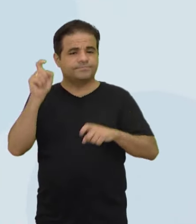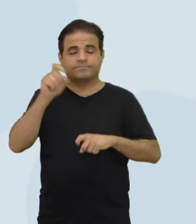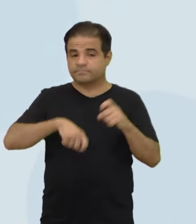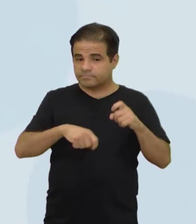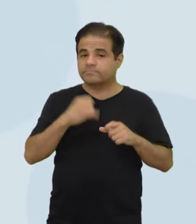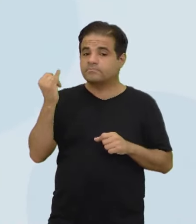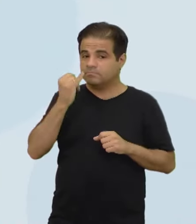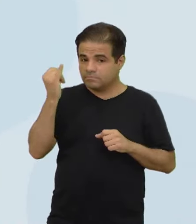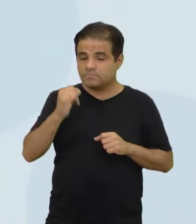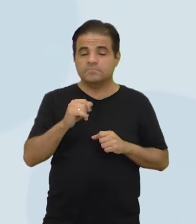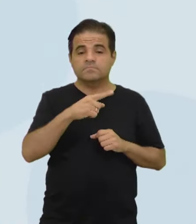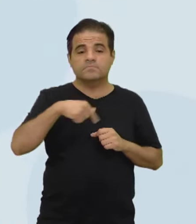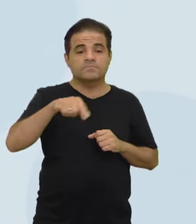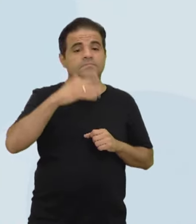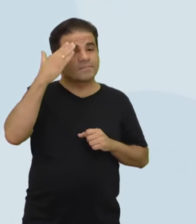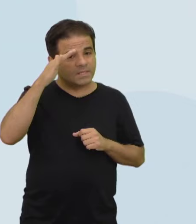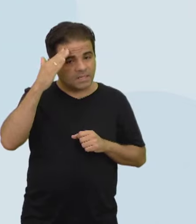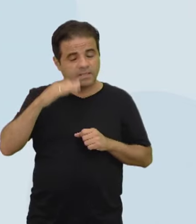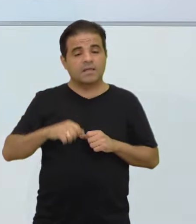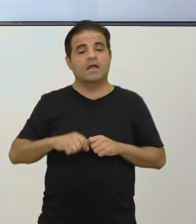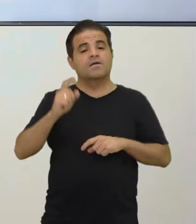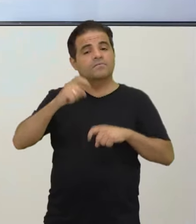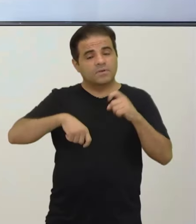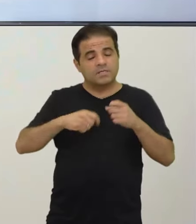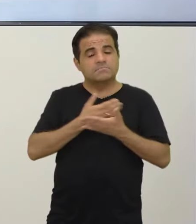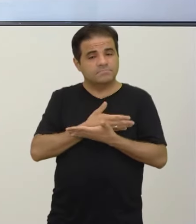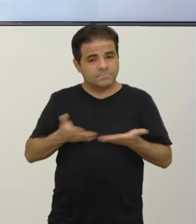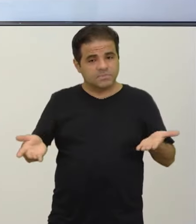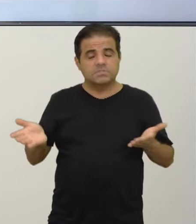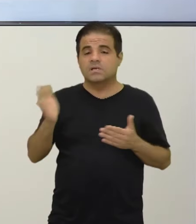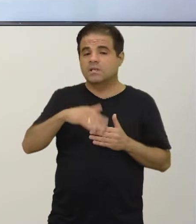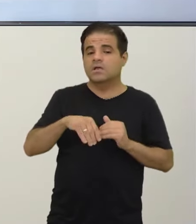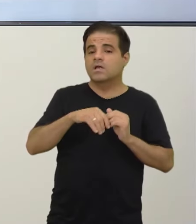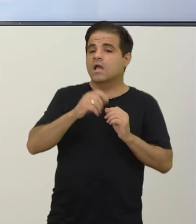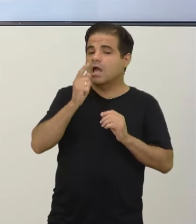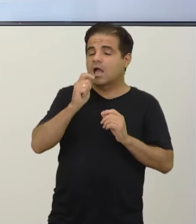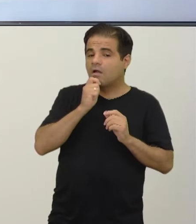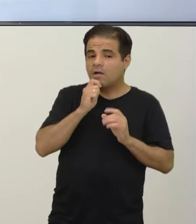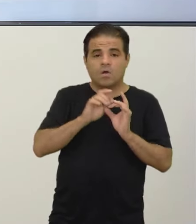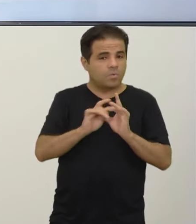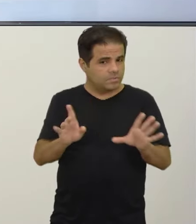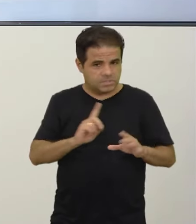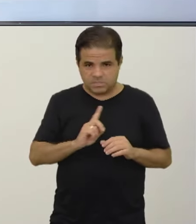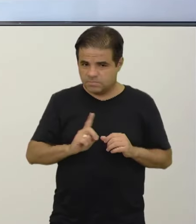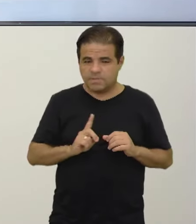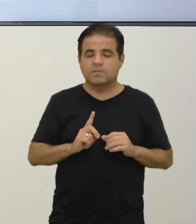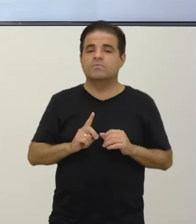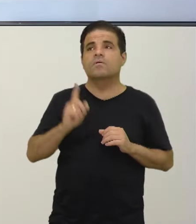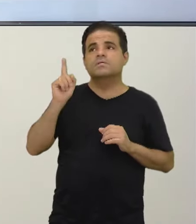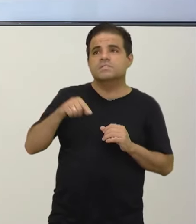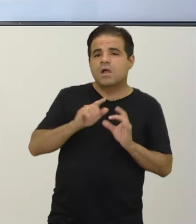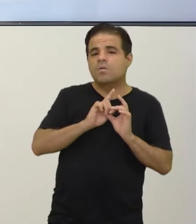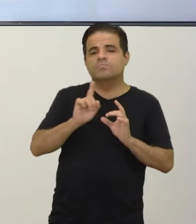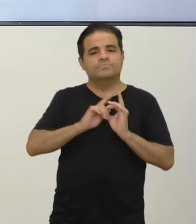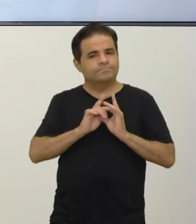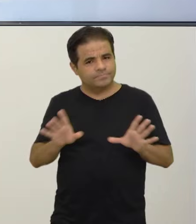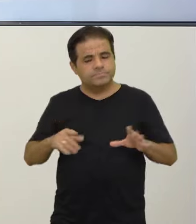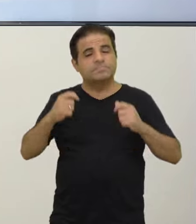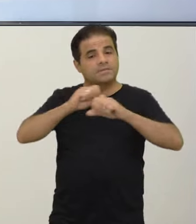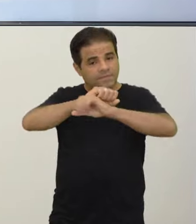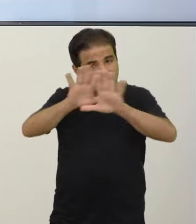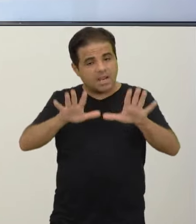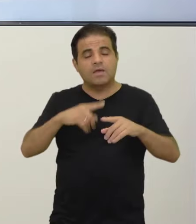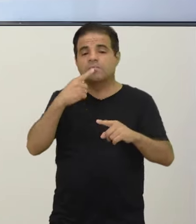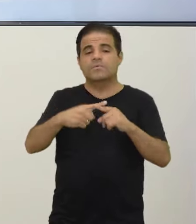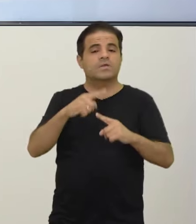muito importante a gente entender que a violência sexual, ela vem do não consentimento, tá? E esse não consentimento tem que ficar muito claro,